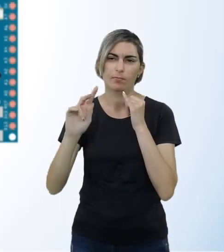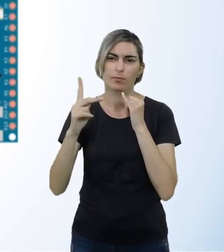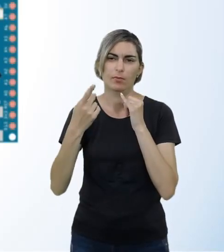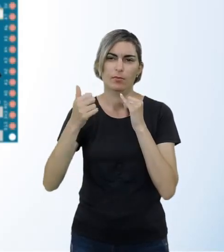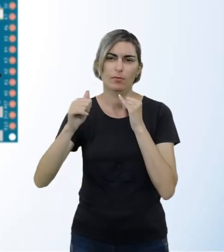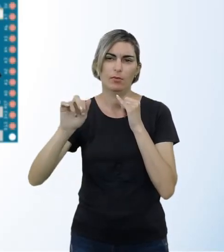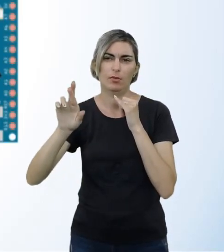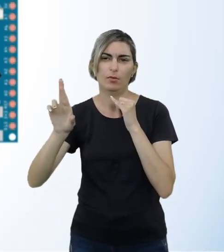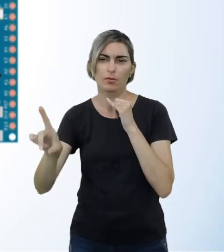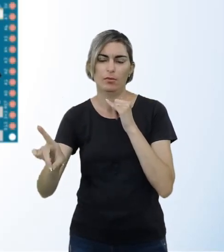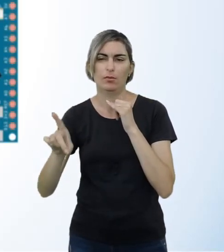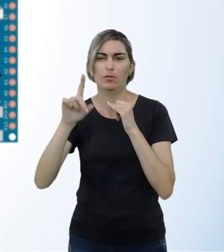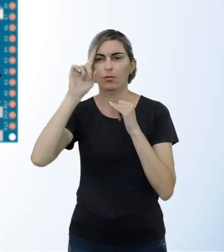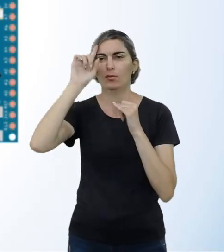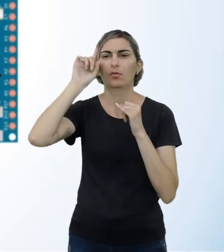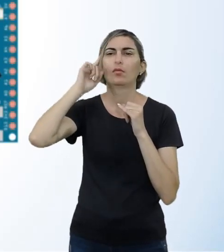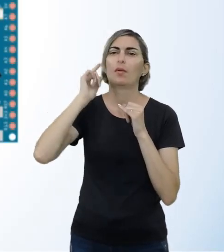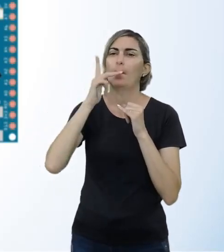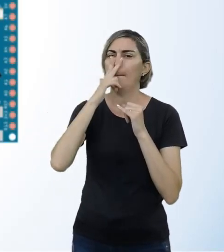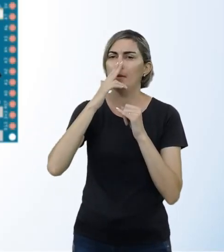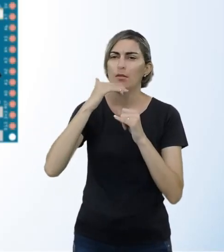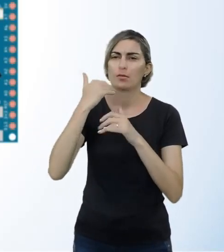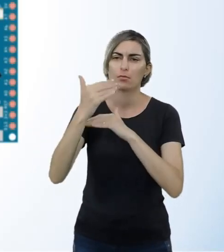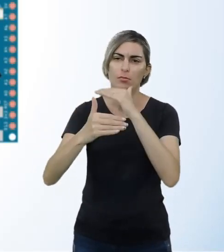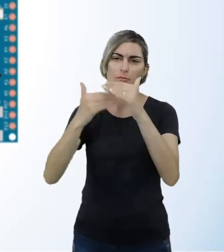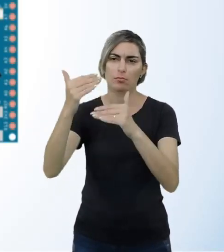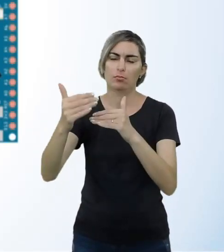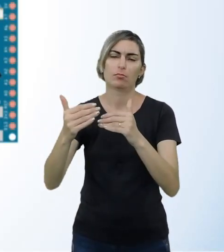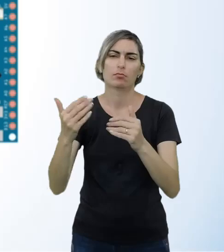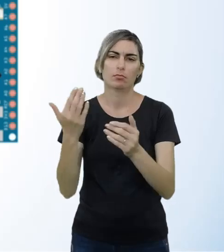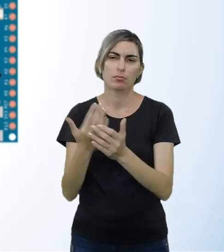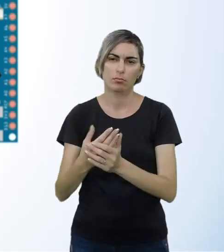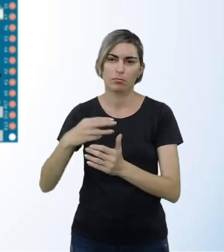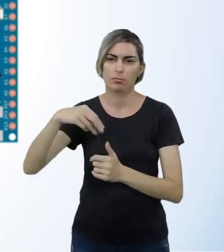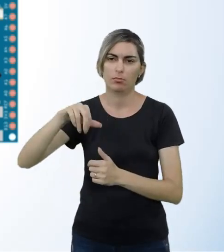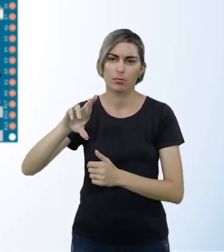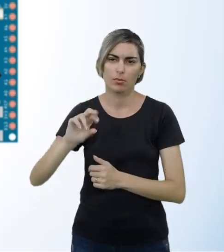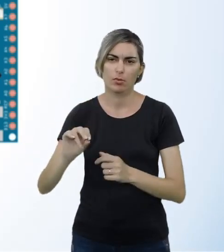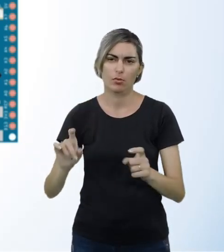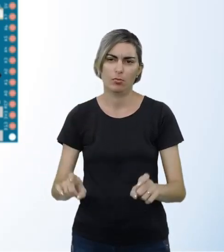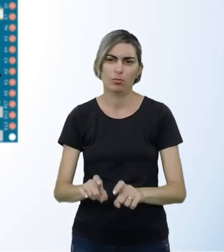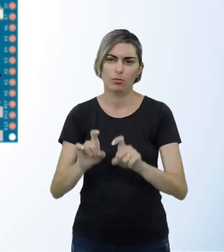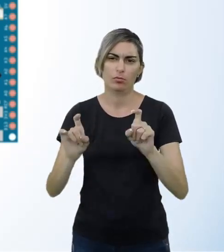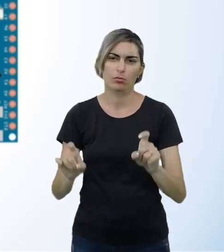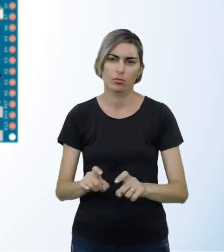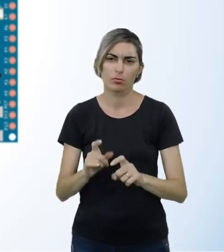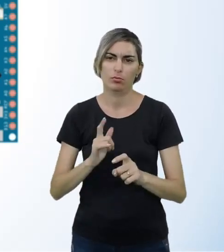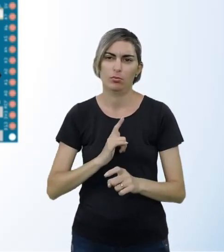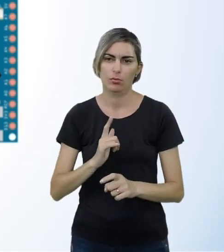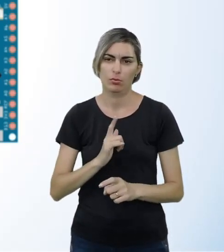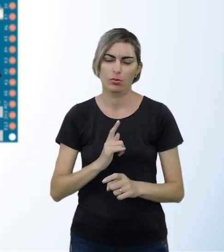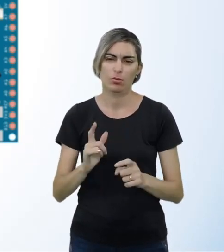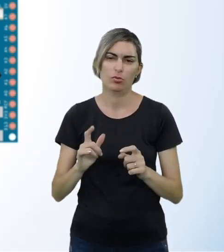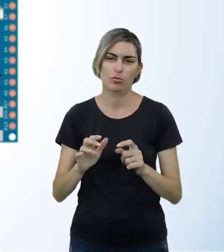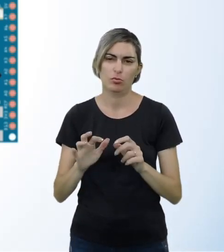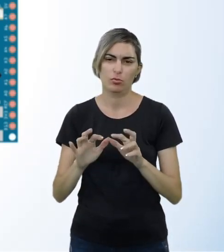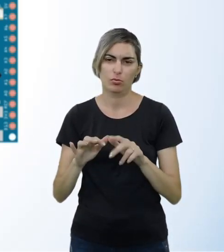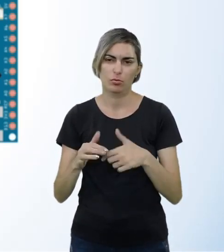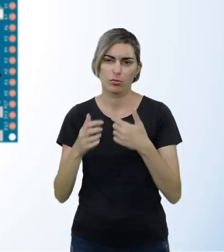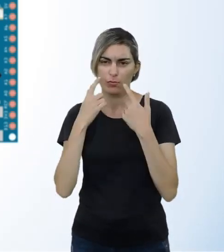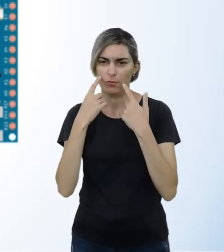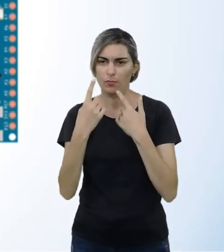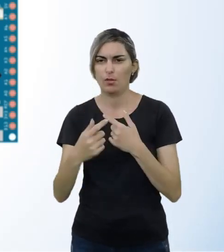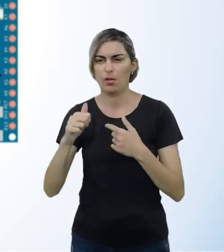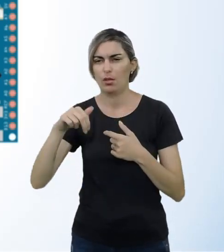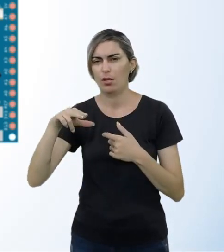Uno, tá? Ele tem o mesmo processador, mesmo microcontrolador, ele tem 14 portas digitais, 6 PWM,